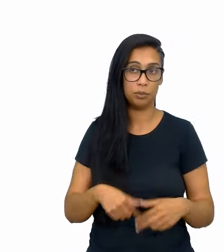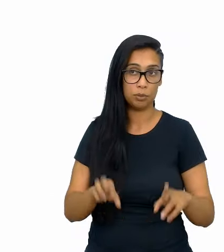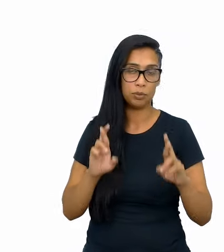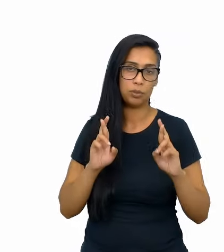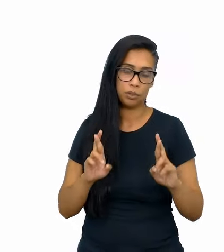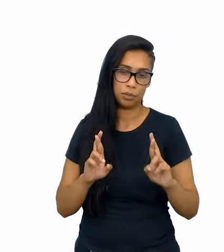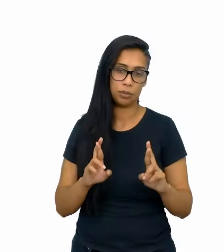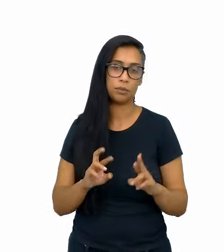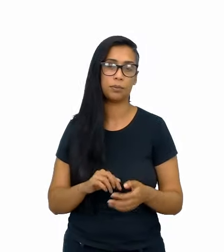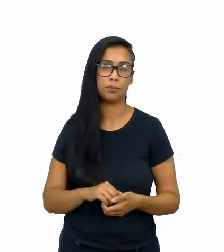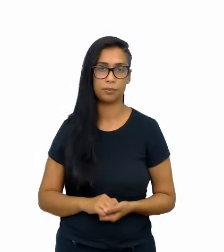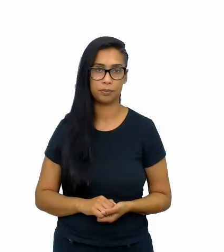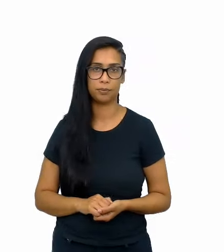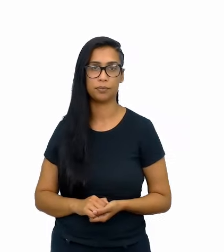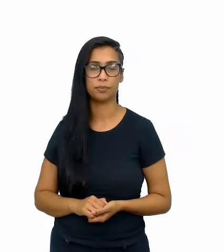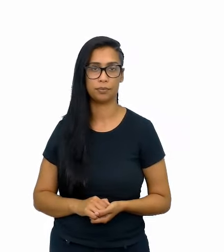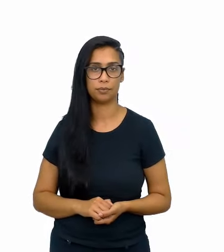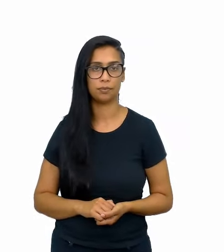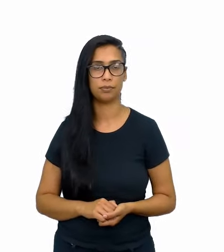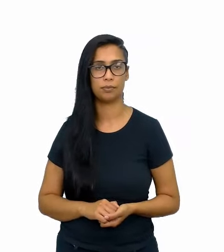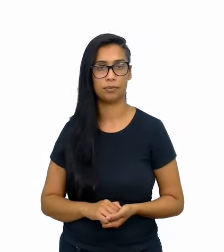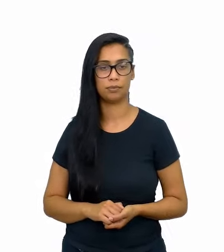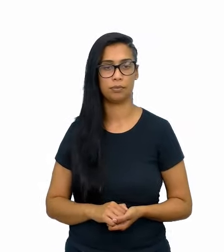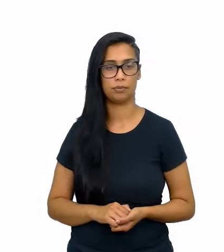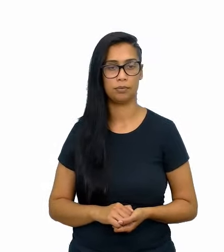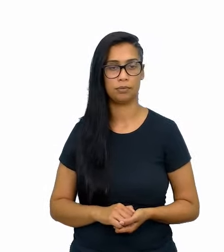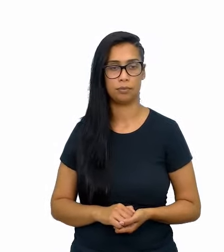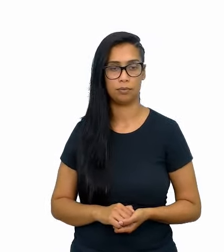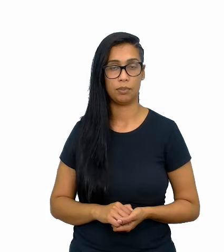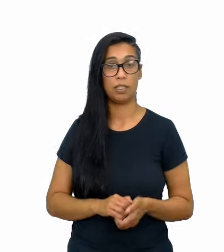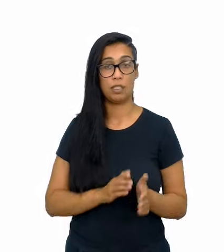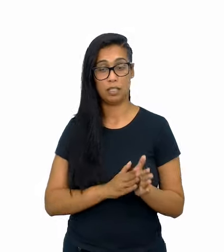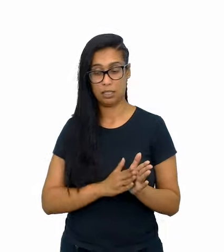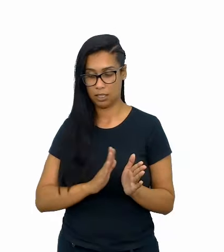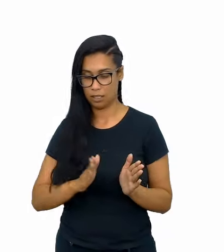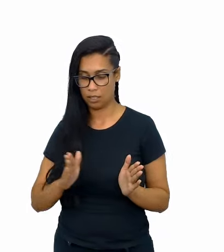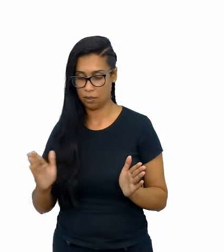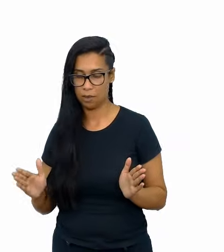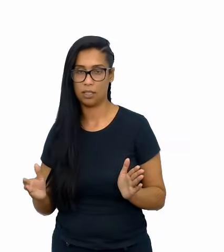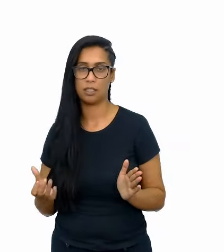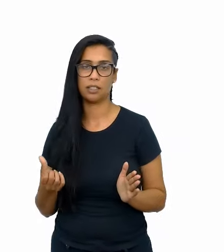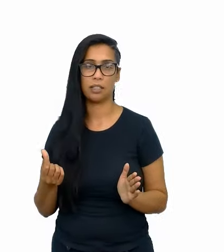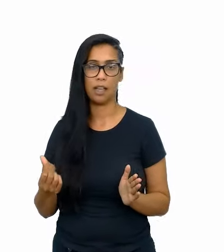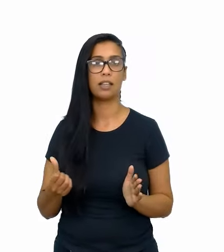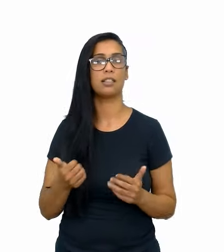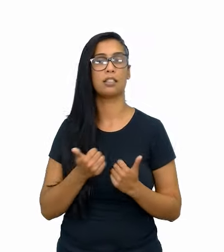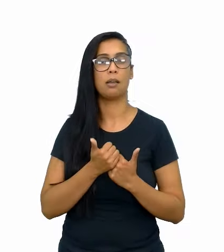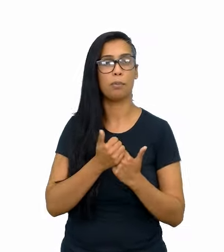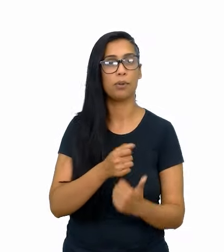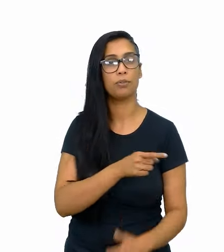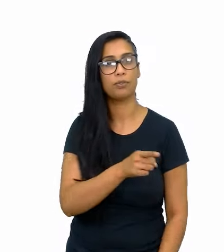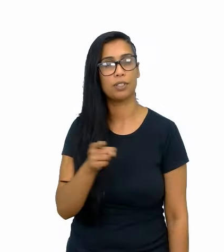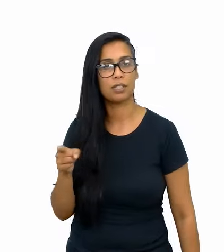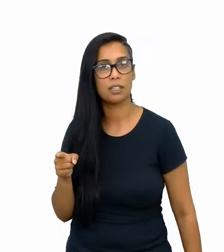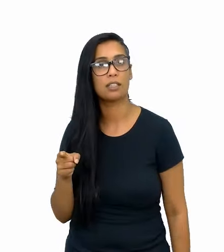didáticas que precisam ser asseguradas para o trabalho com a sequência 6, e peço que